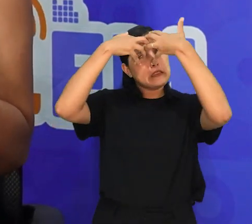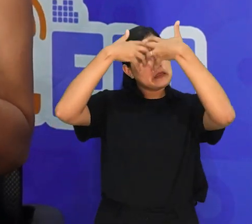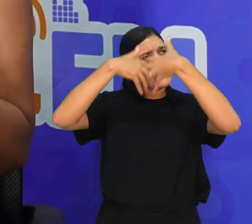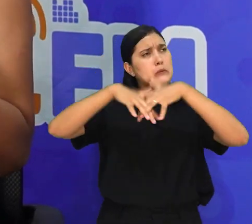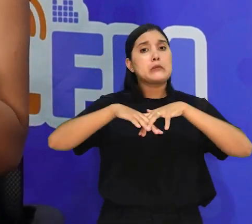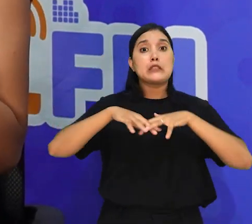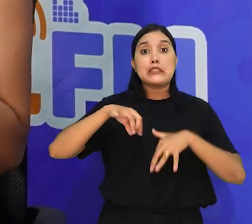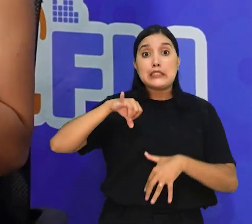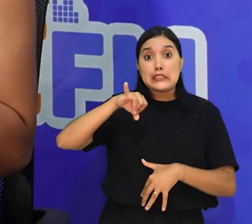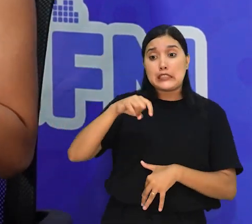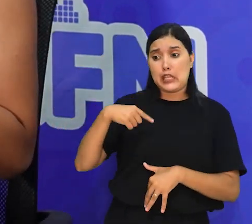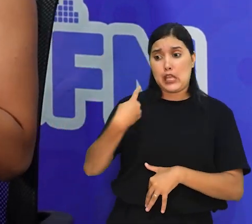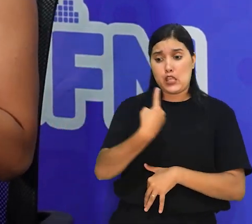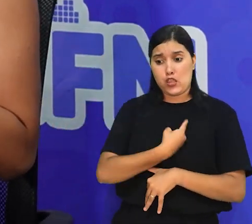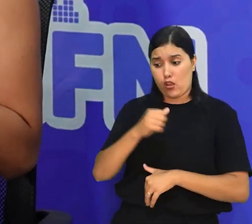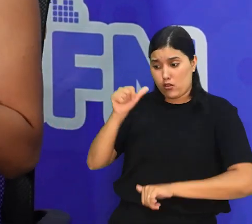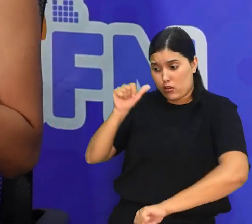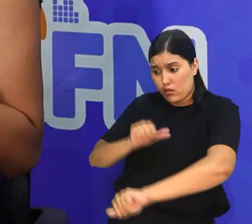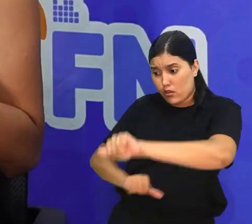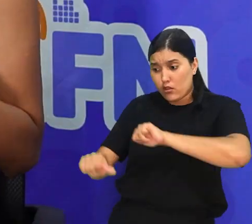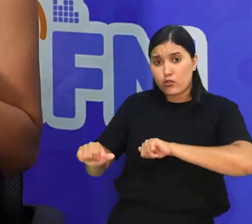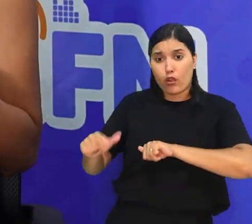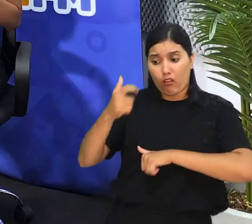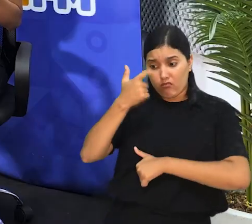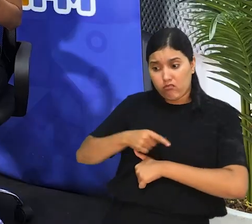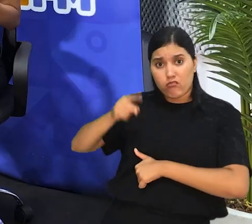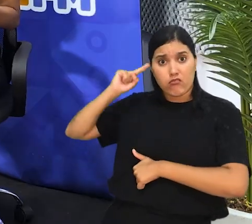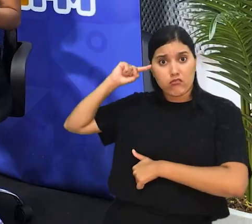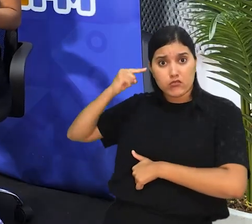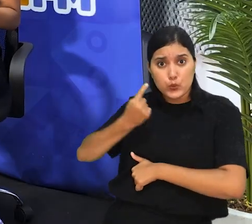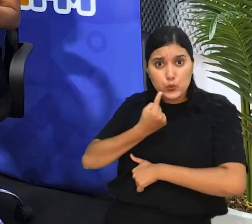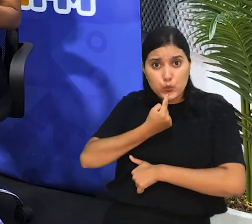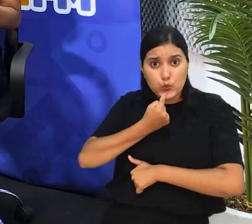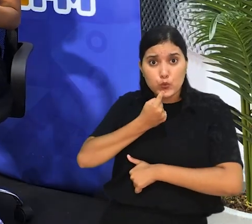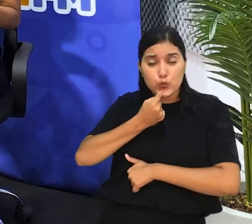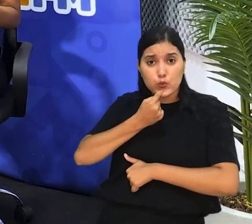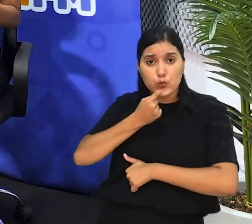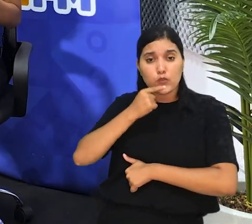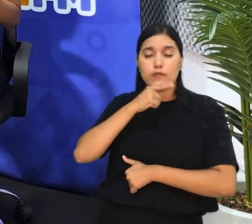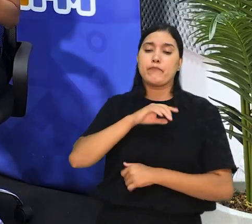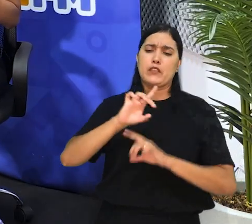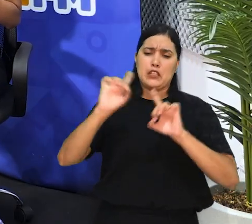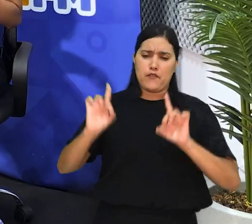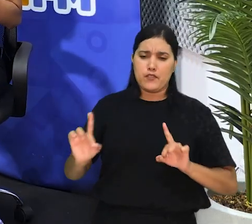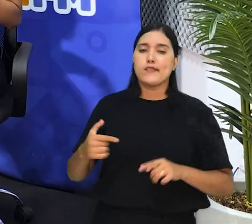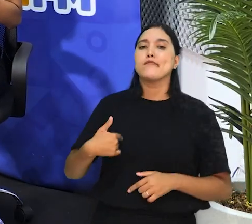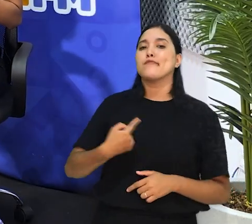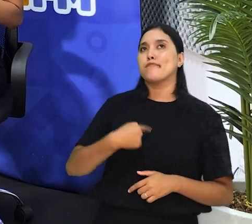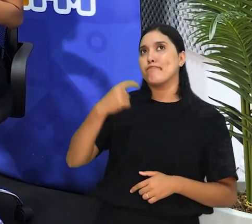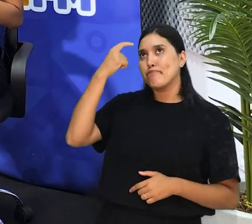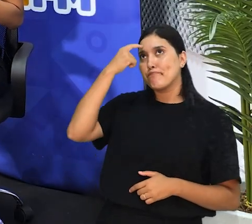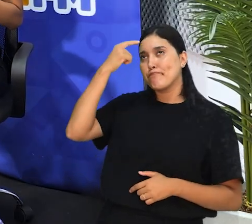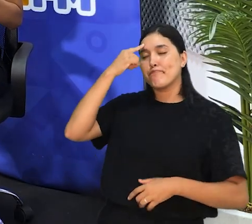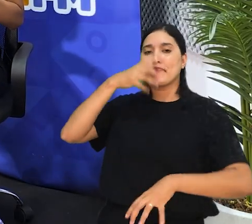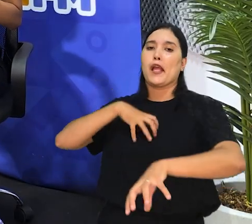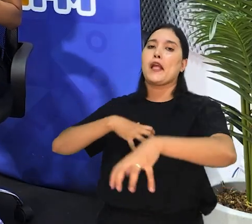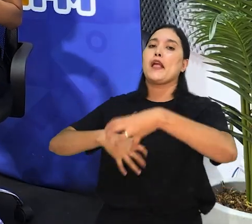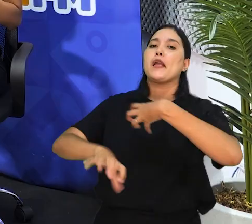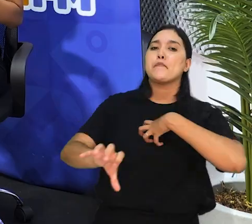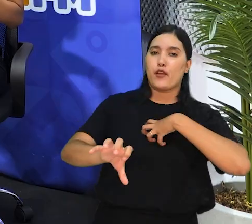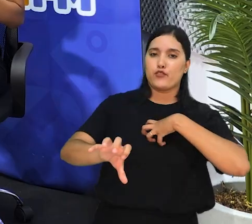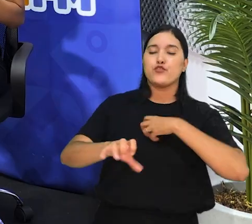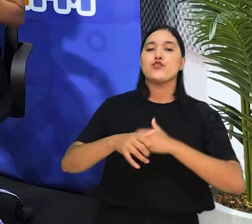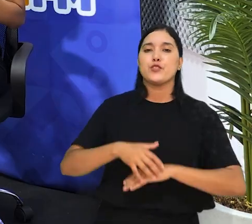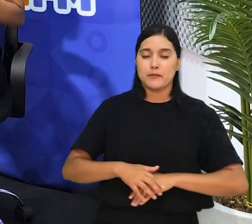se tivéssemos talvez no lugar dessa pessoa com deficiência, talvez nós pensaríamos com mais